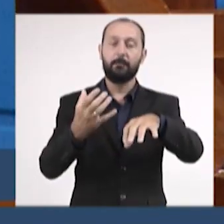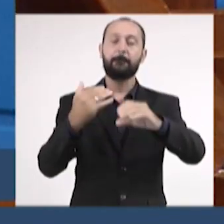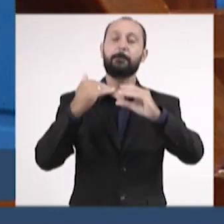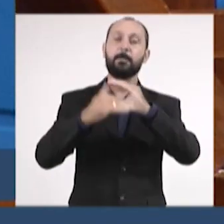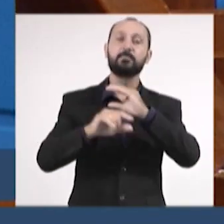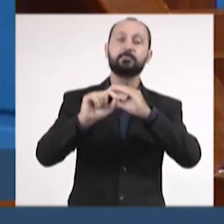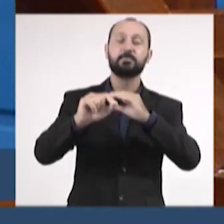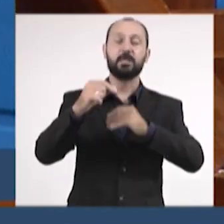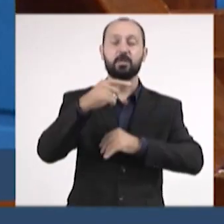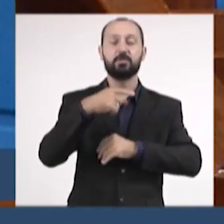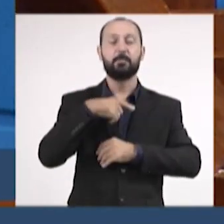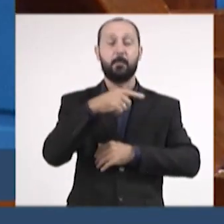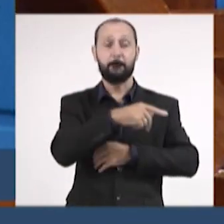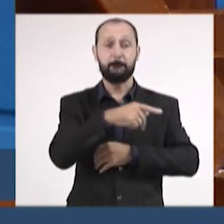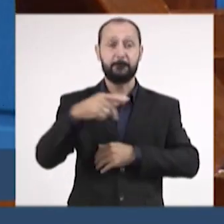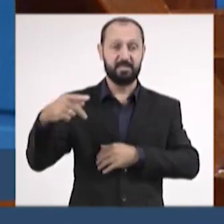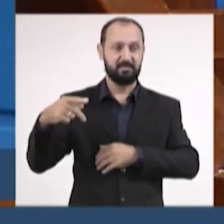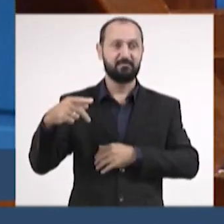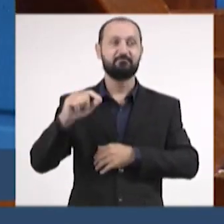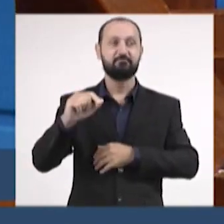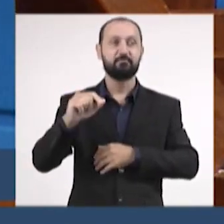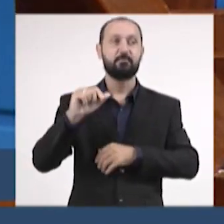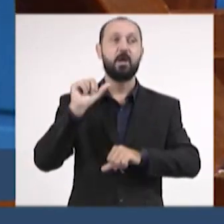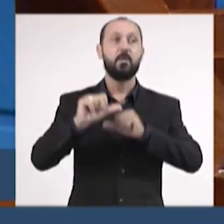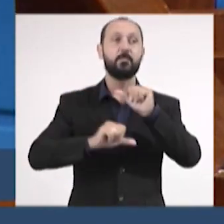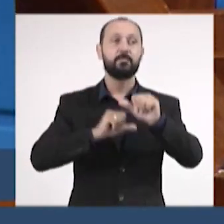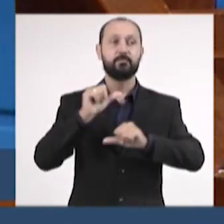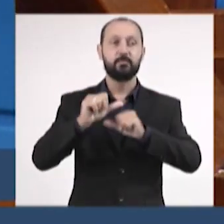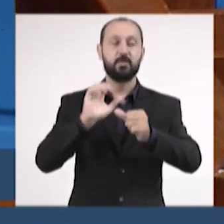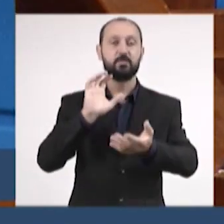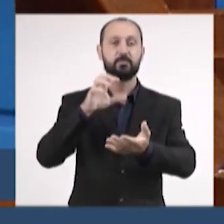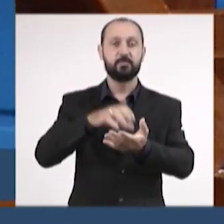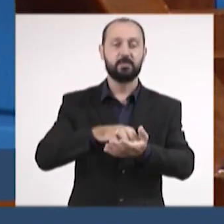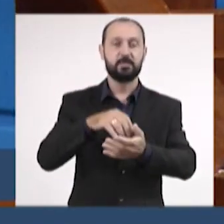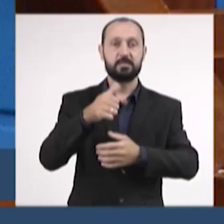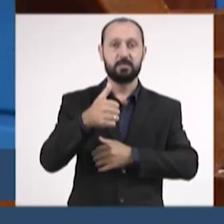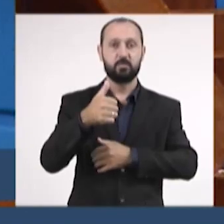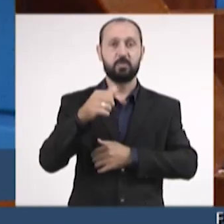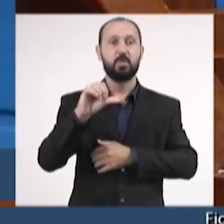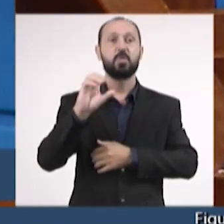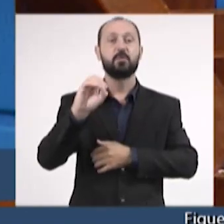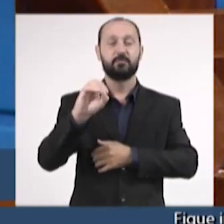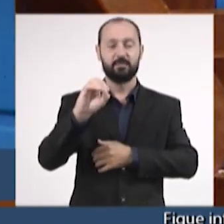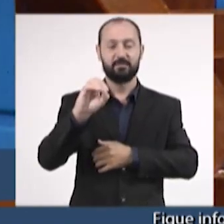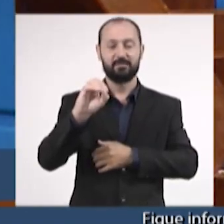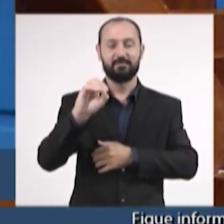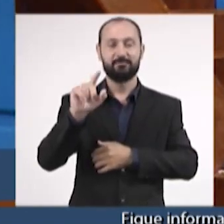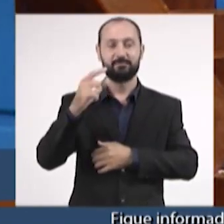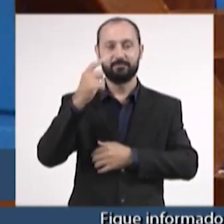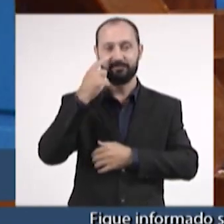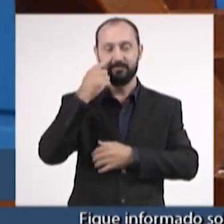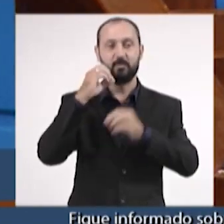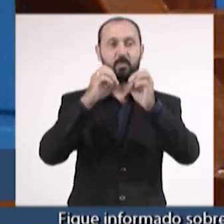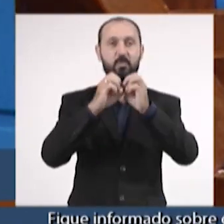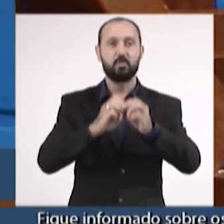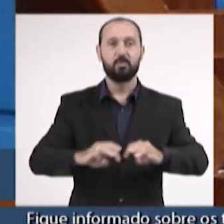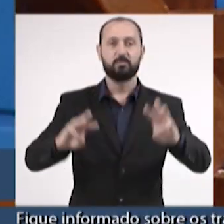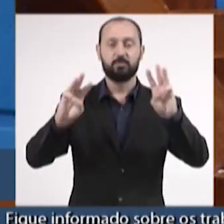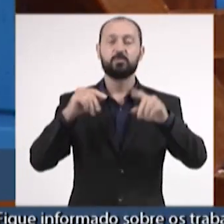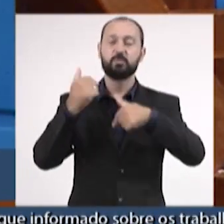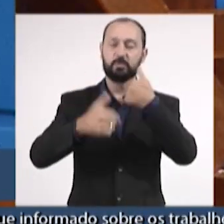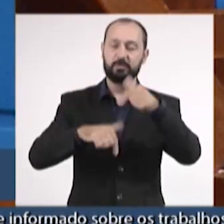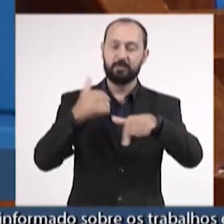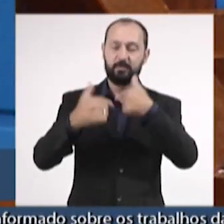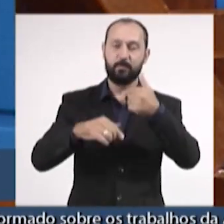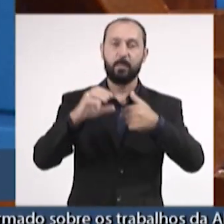mensagem presidencial pela ratificação da Convenção 190 da Organização Internacional do